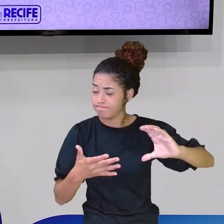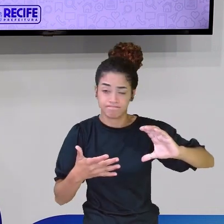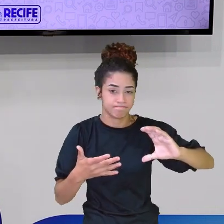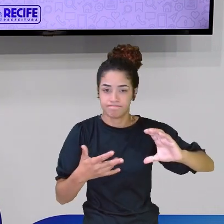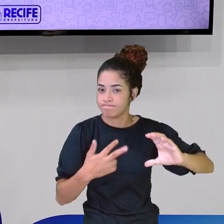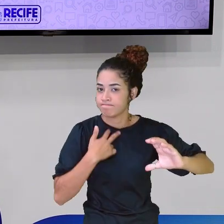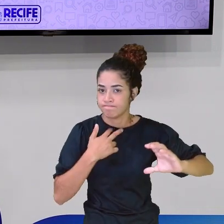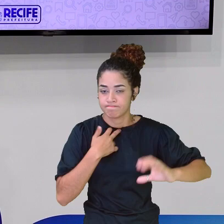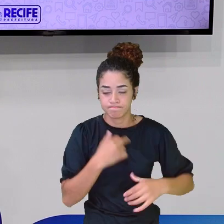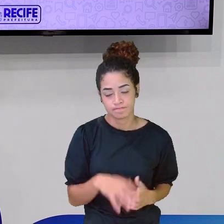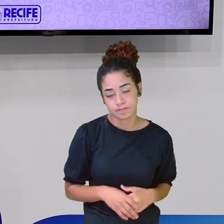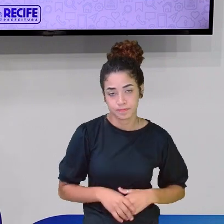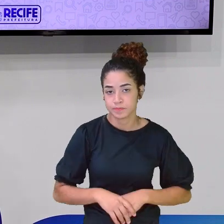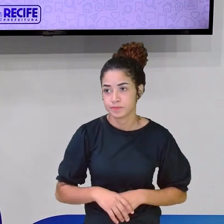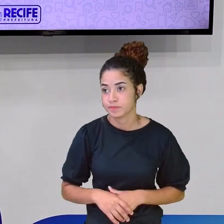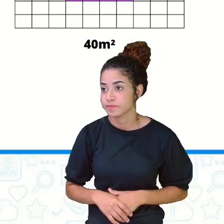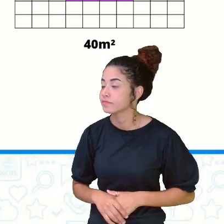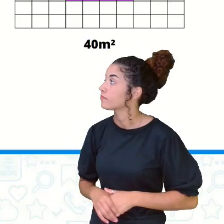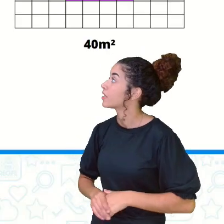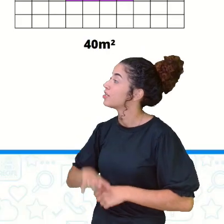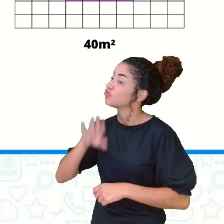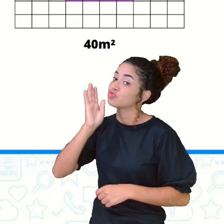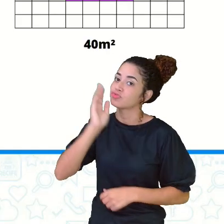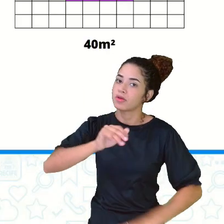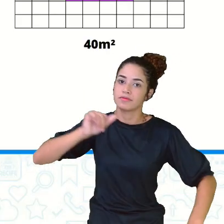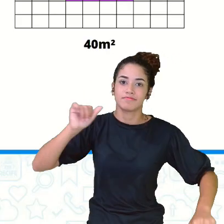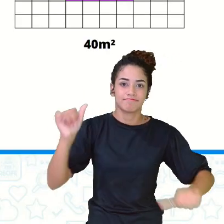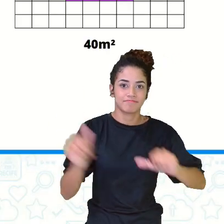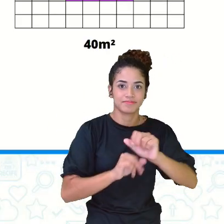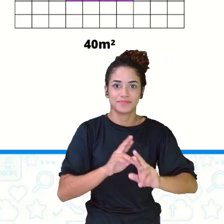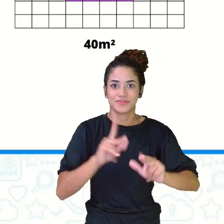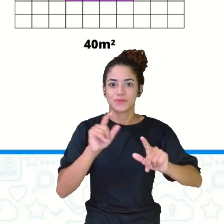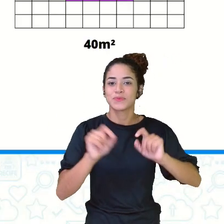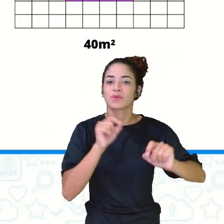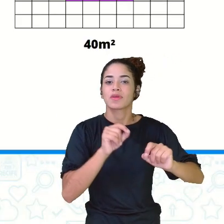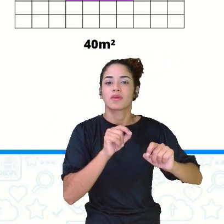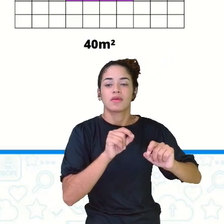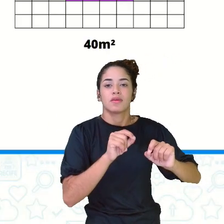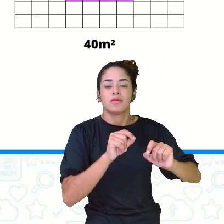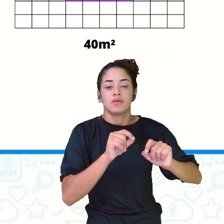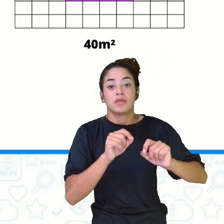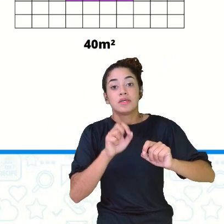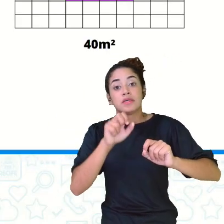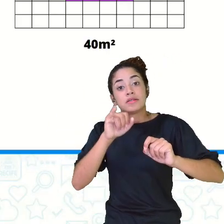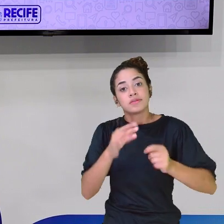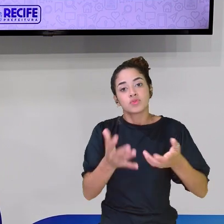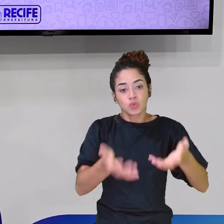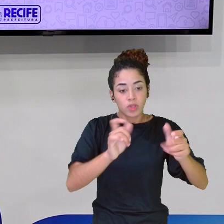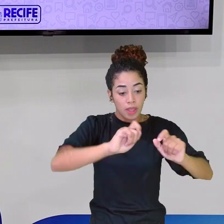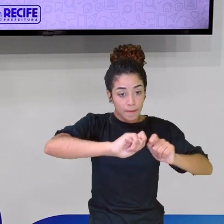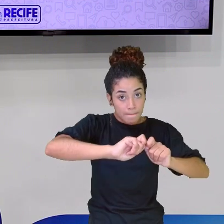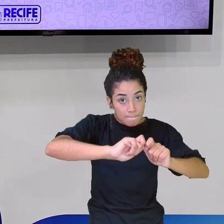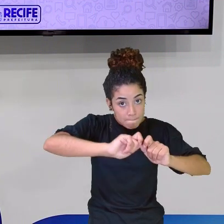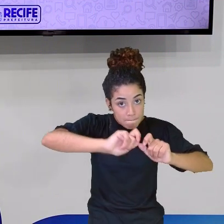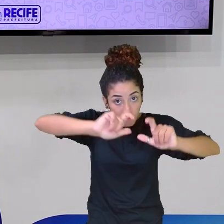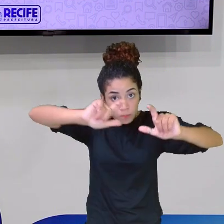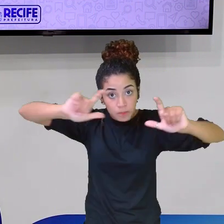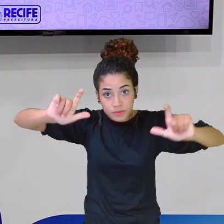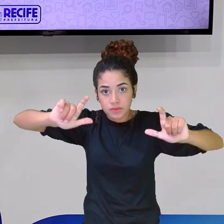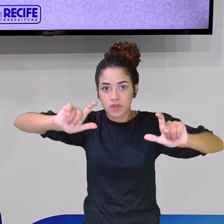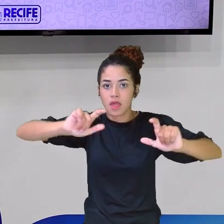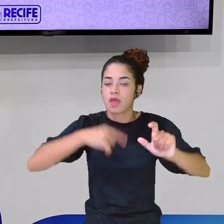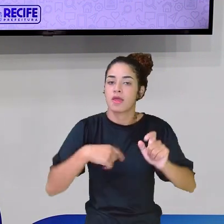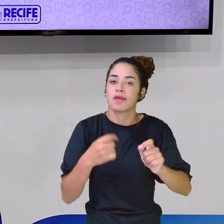beleza? Aqui eu já tenho uma redução, ó. Lembra, se eu vou ampliar, eu multiplico pela quantidade de vezes